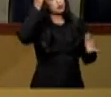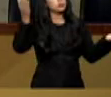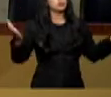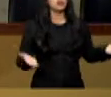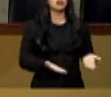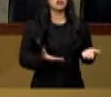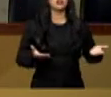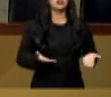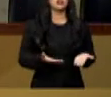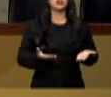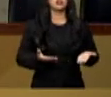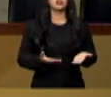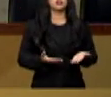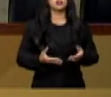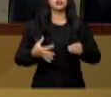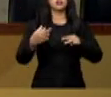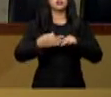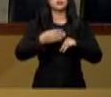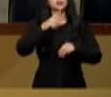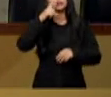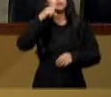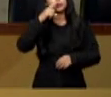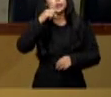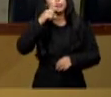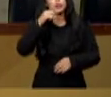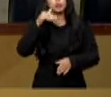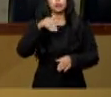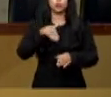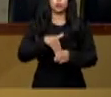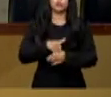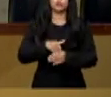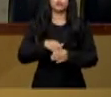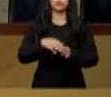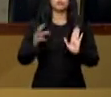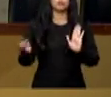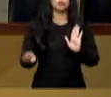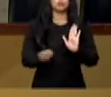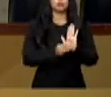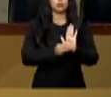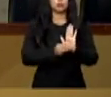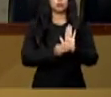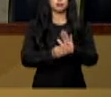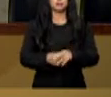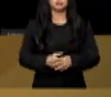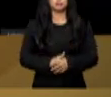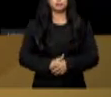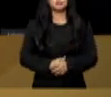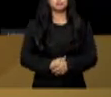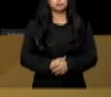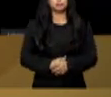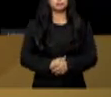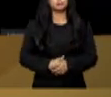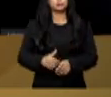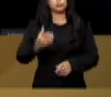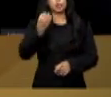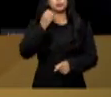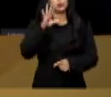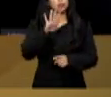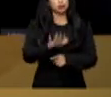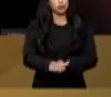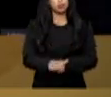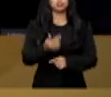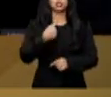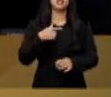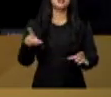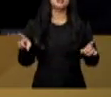à sua excelência, o ministro Gilmar Mendes, para o voto sobre a modulação. Boa tarde, presidente. Também eu cumprimento Vossa